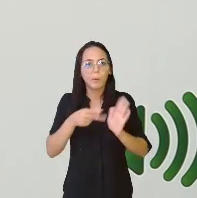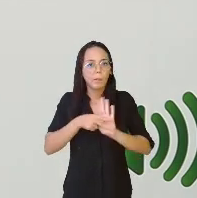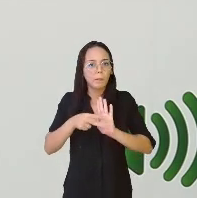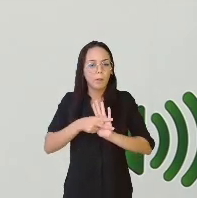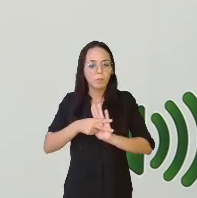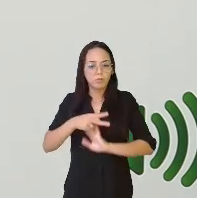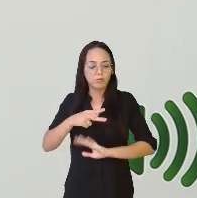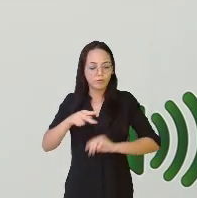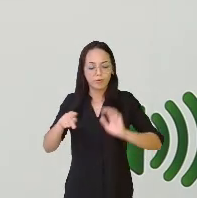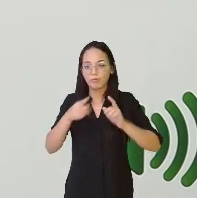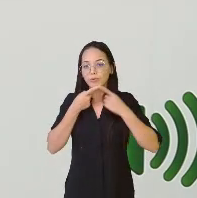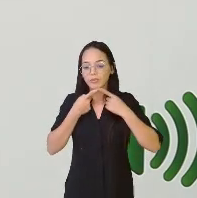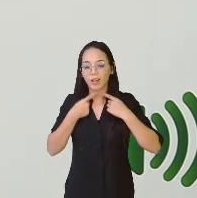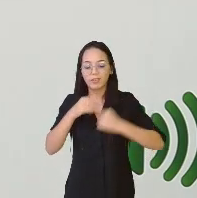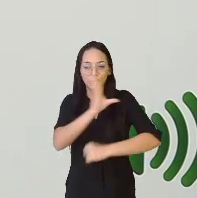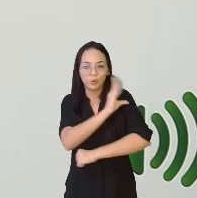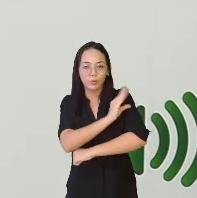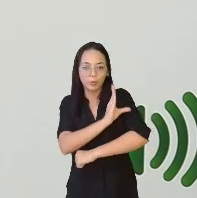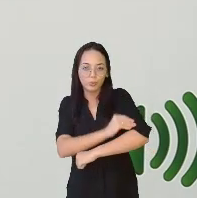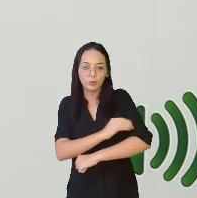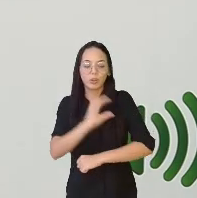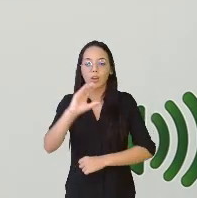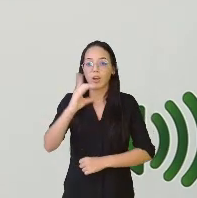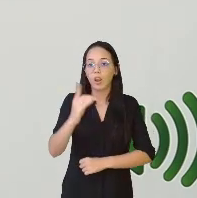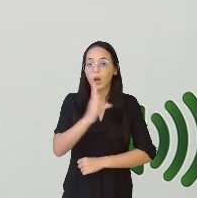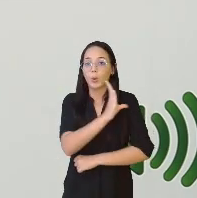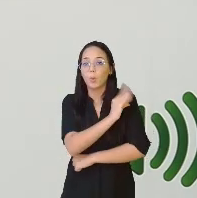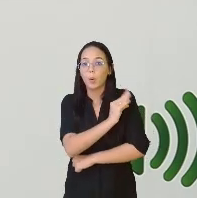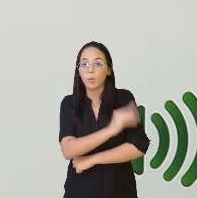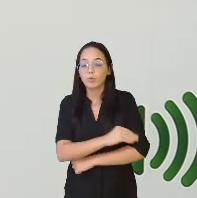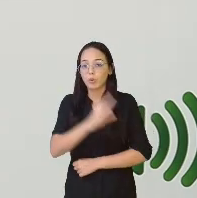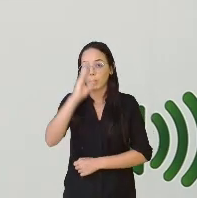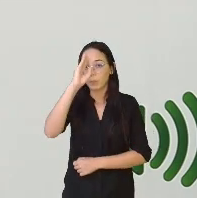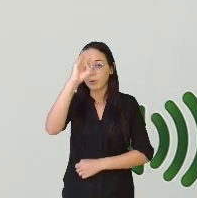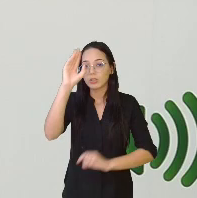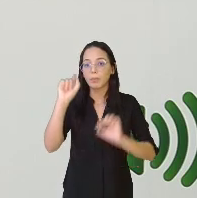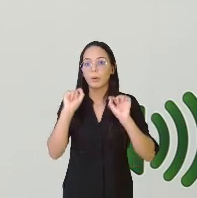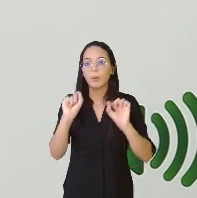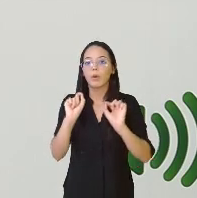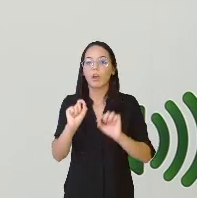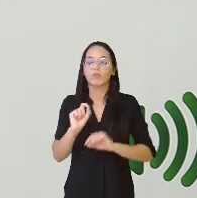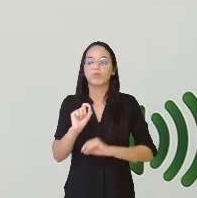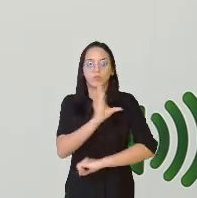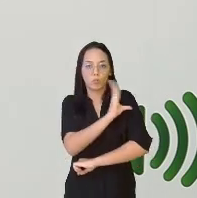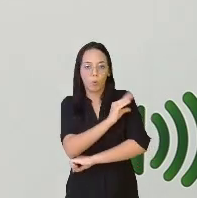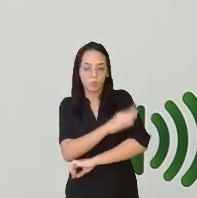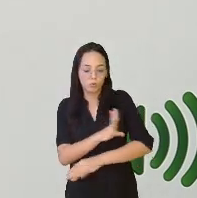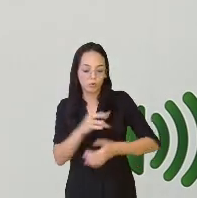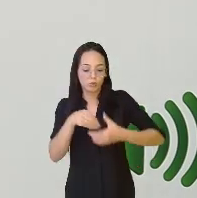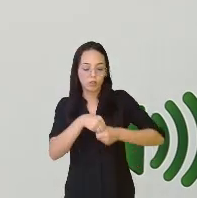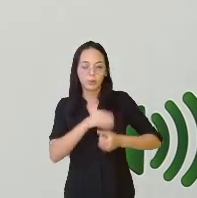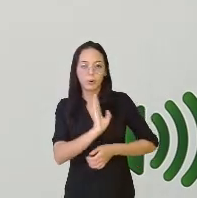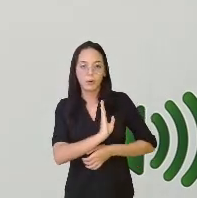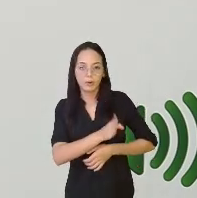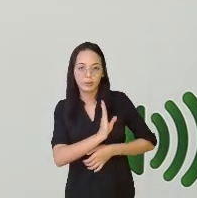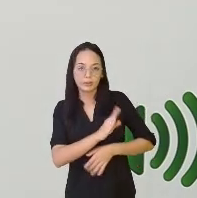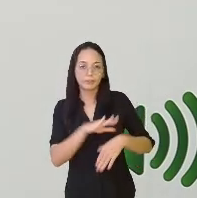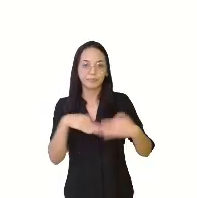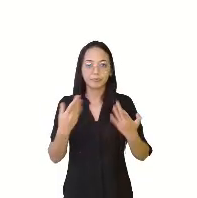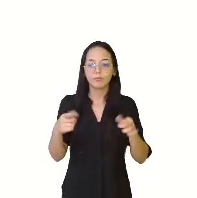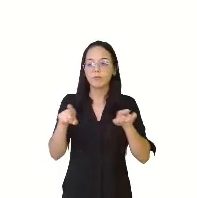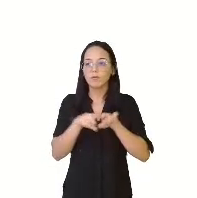involuntária. E o músculo principal, claro, é o músculo do nosso coração. Beleza? Ele